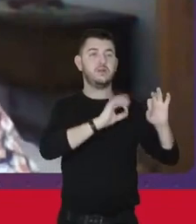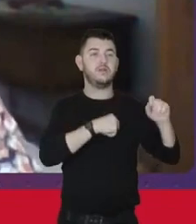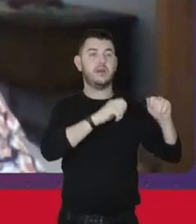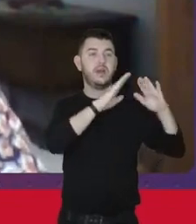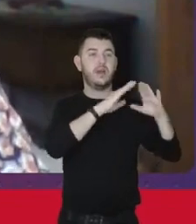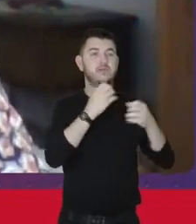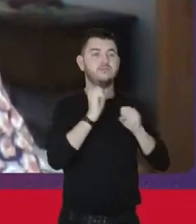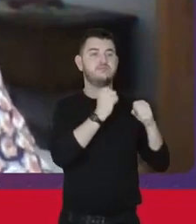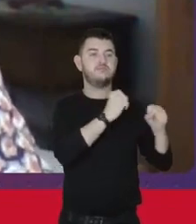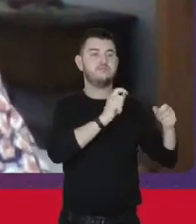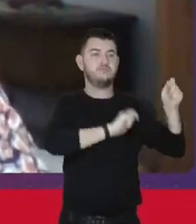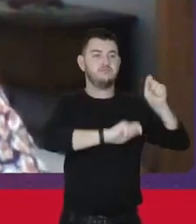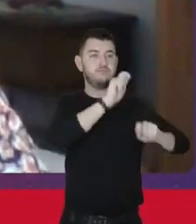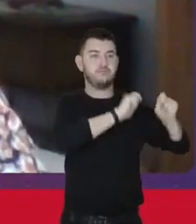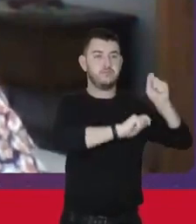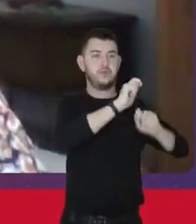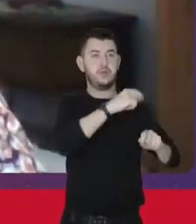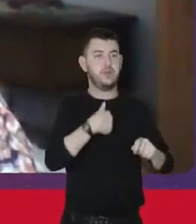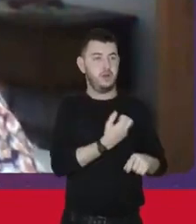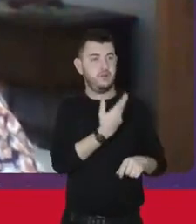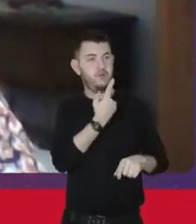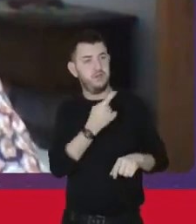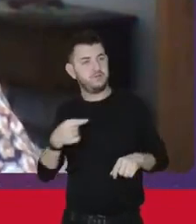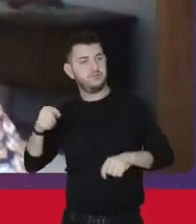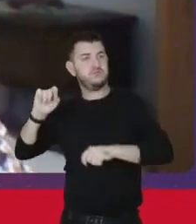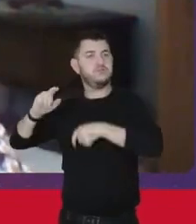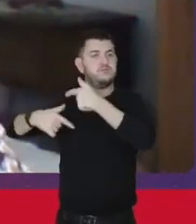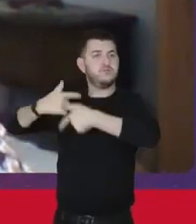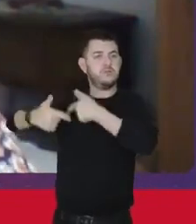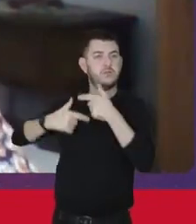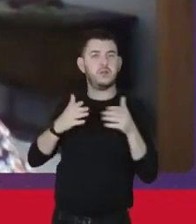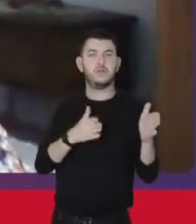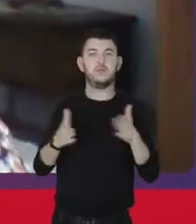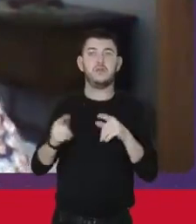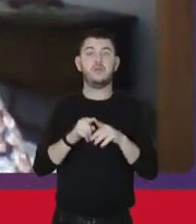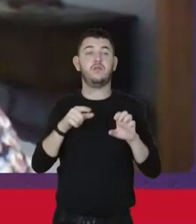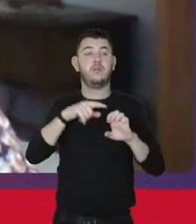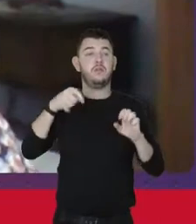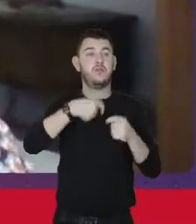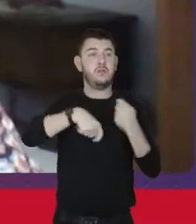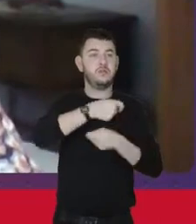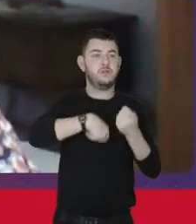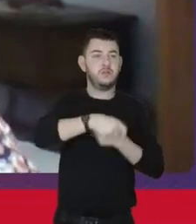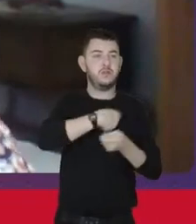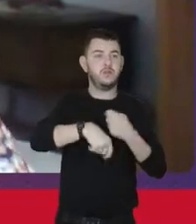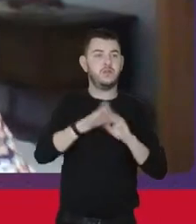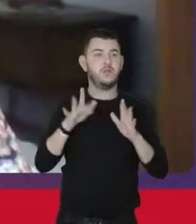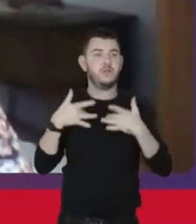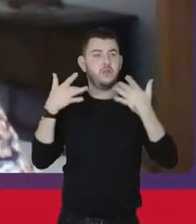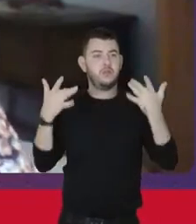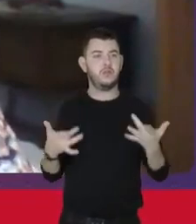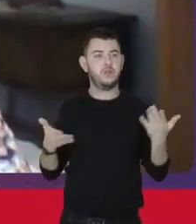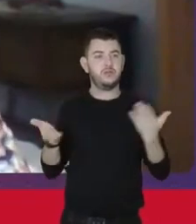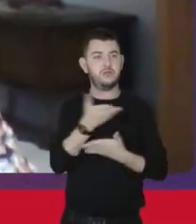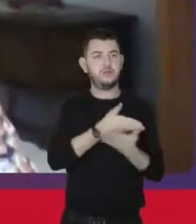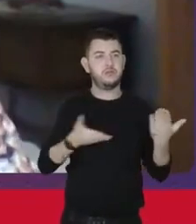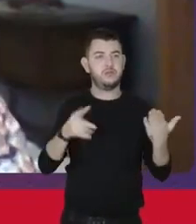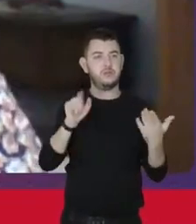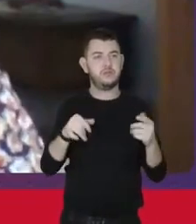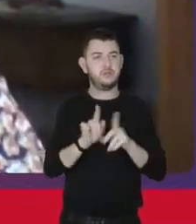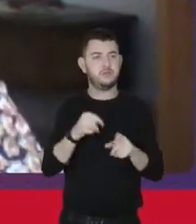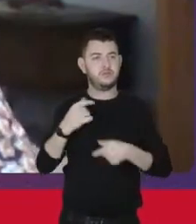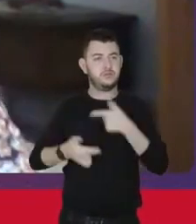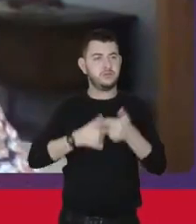Nós temos também a realidade dos empreendimentos solidários, a economia solidária, são iniciativas coletivas